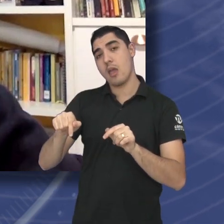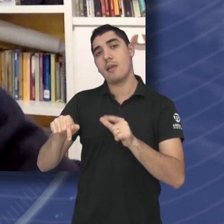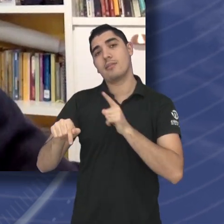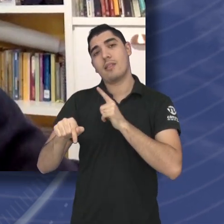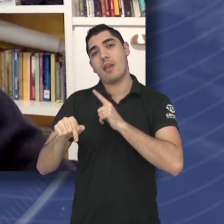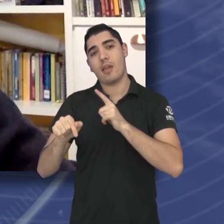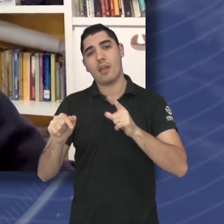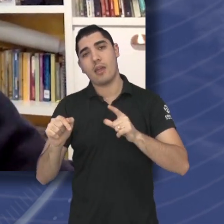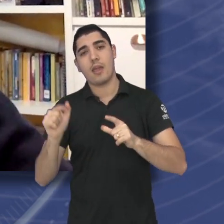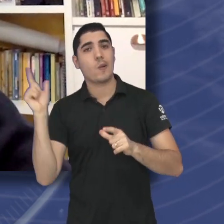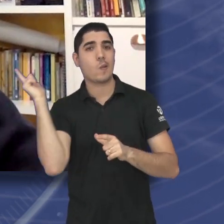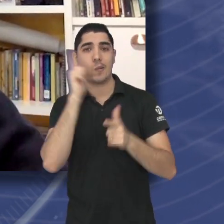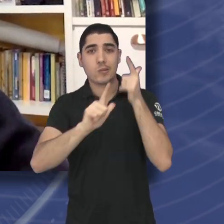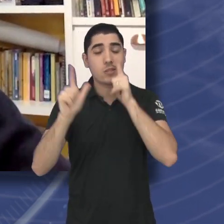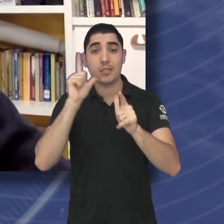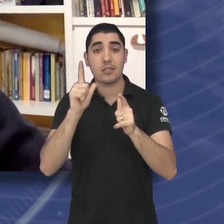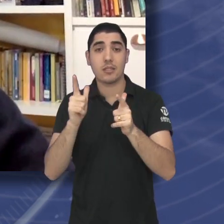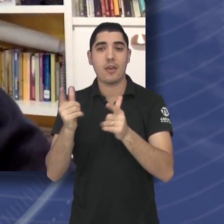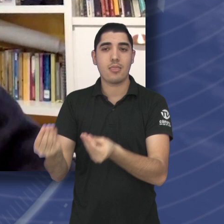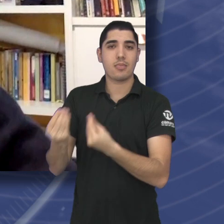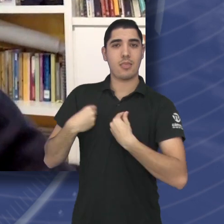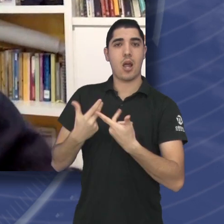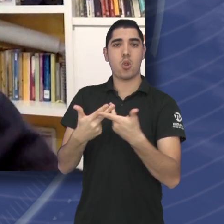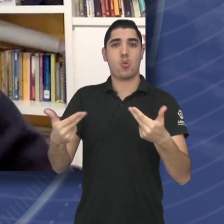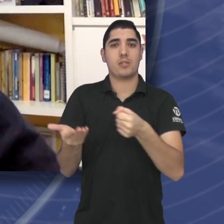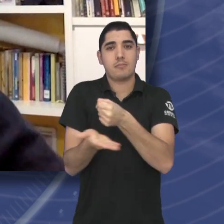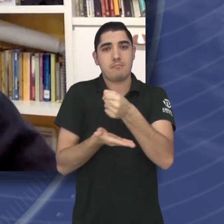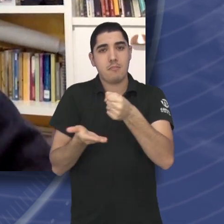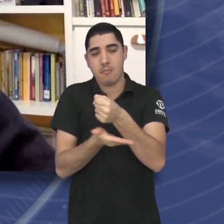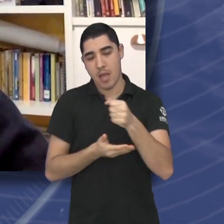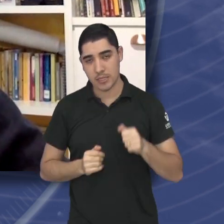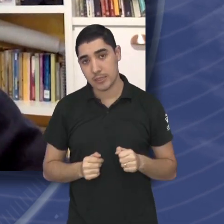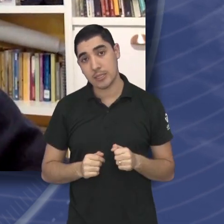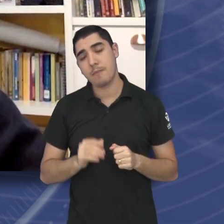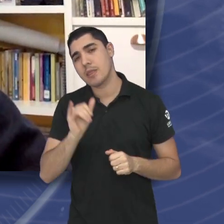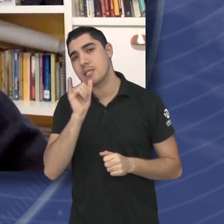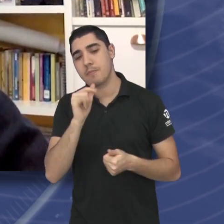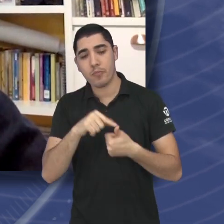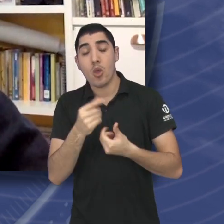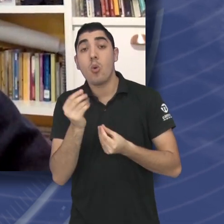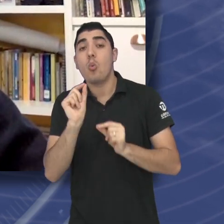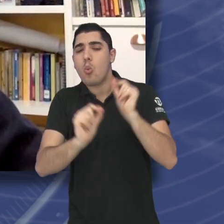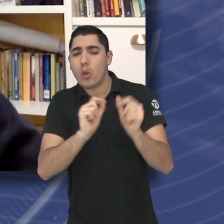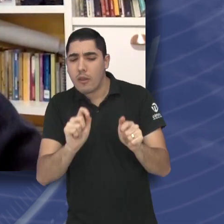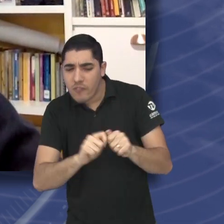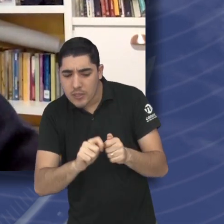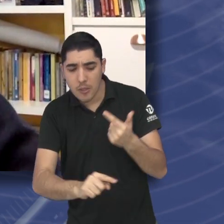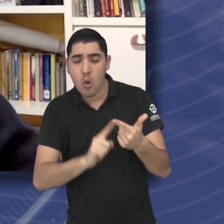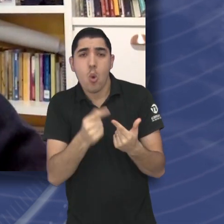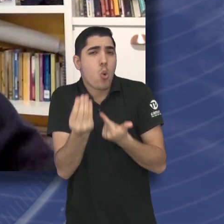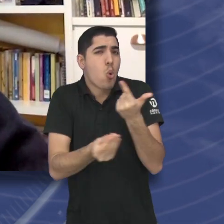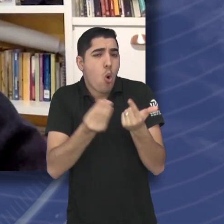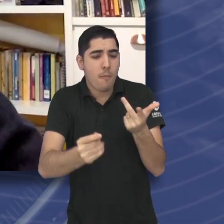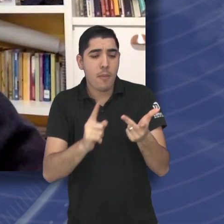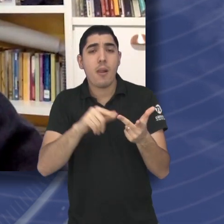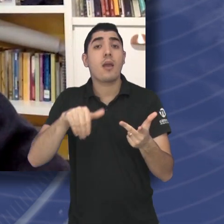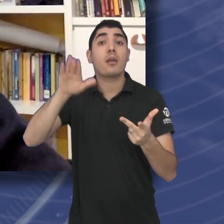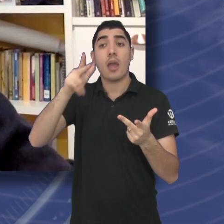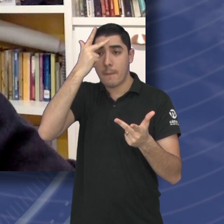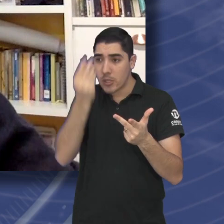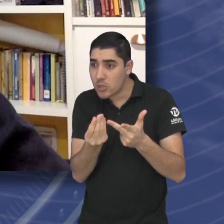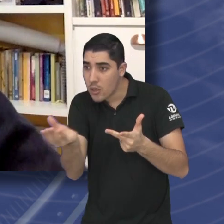perguntas que são básicas, né? Que são o que produzir, como produzir, para quem produzir e